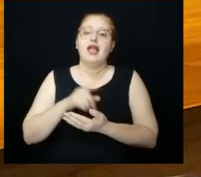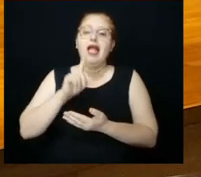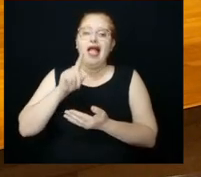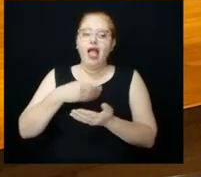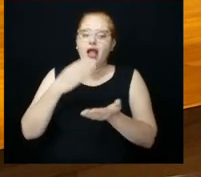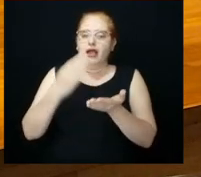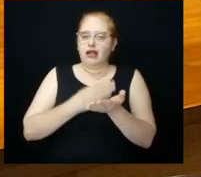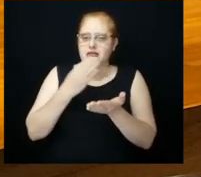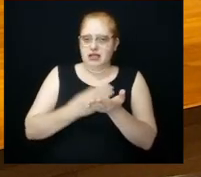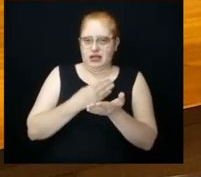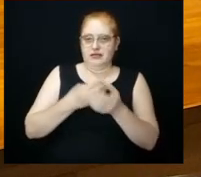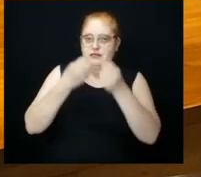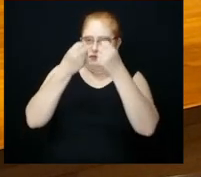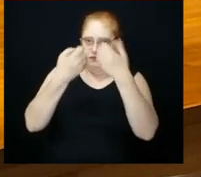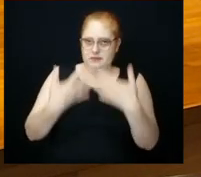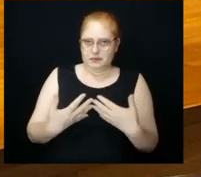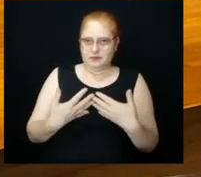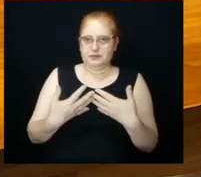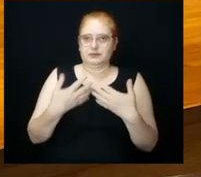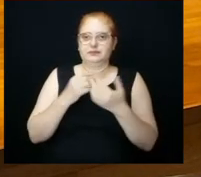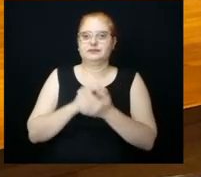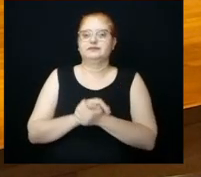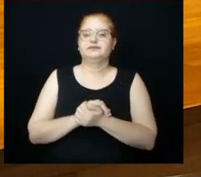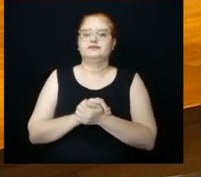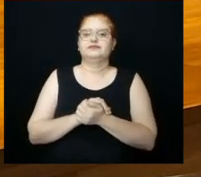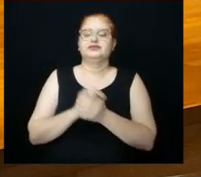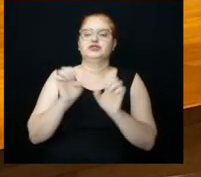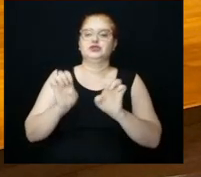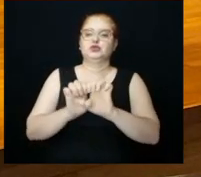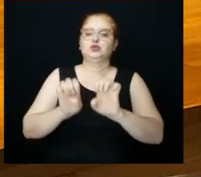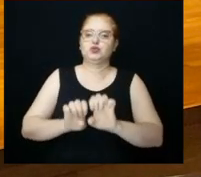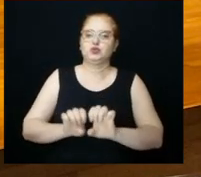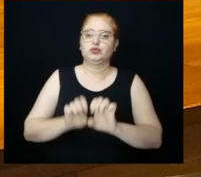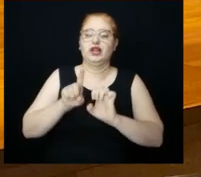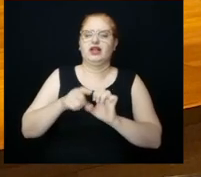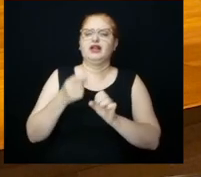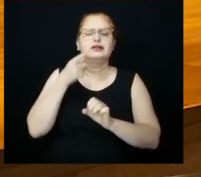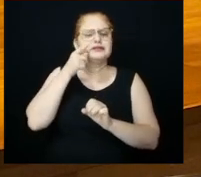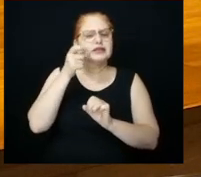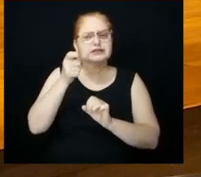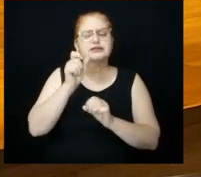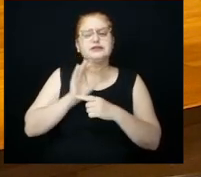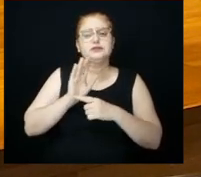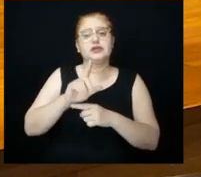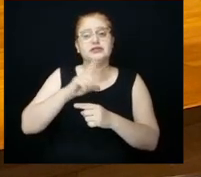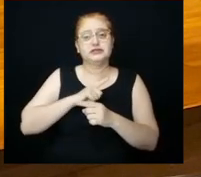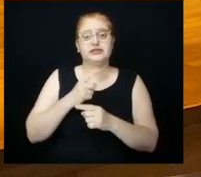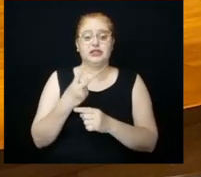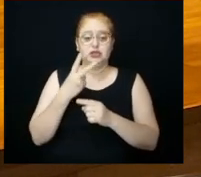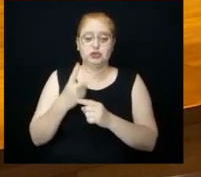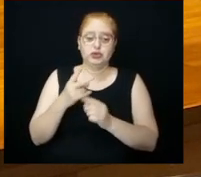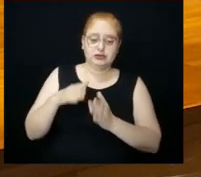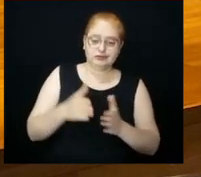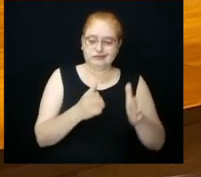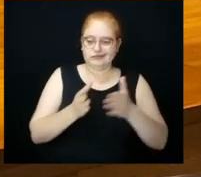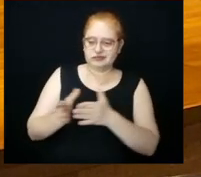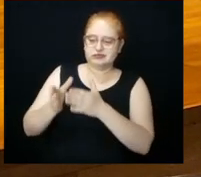caderno. Vou explicar. E essa estrutura é muito interessante que ele traz, porque ele vai ter duas linhas